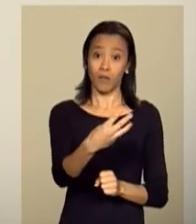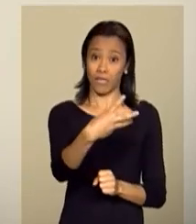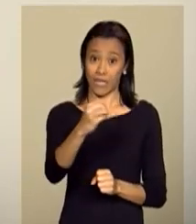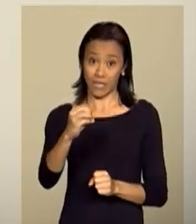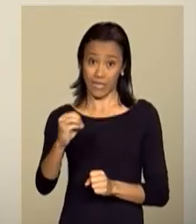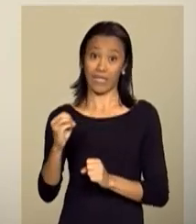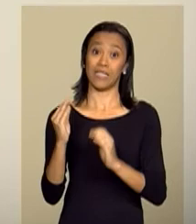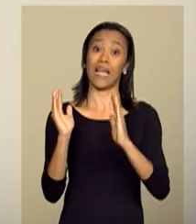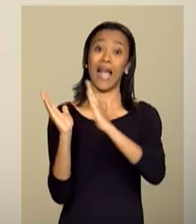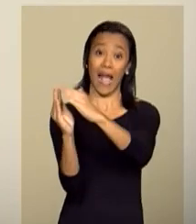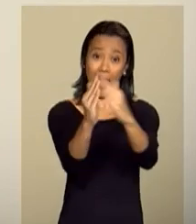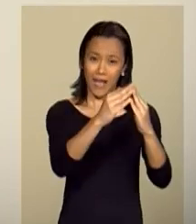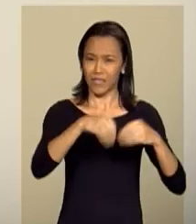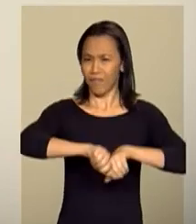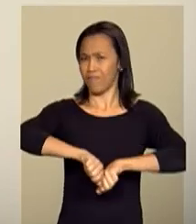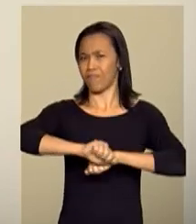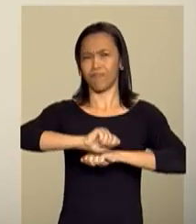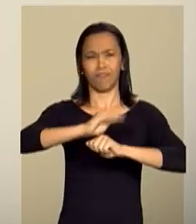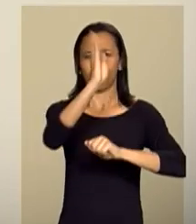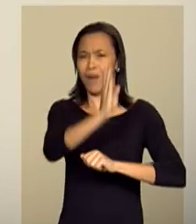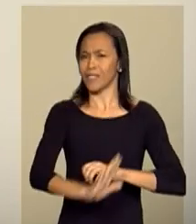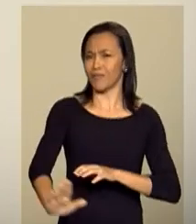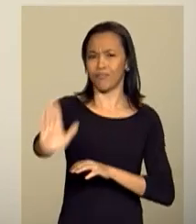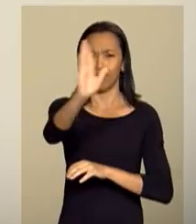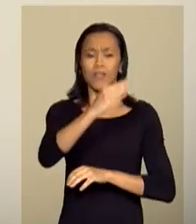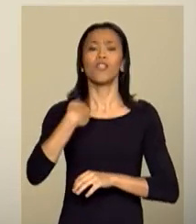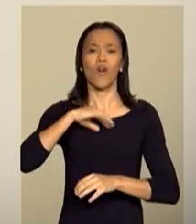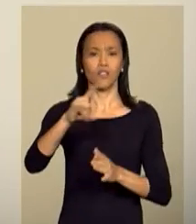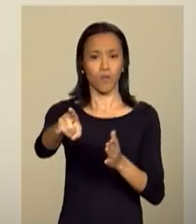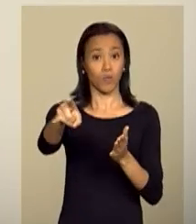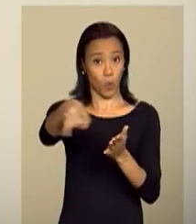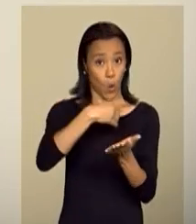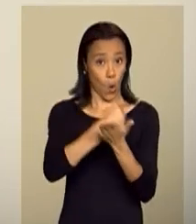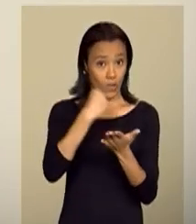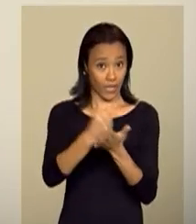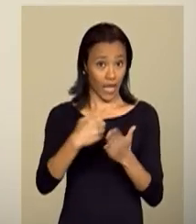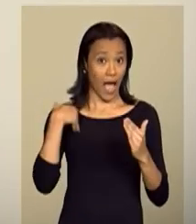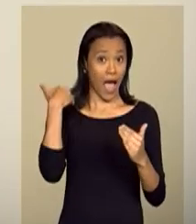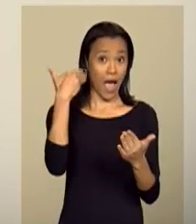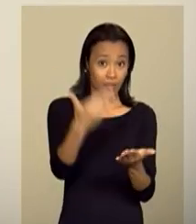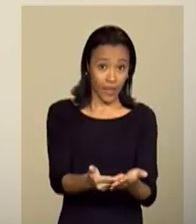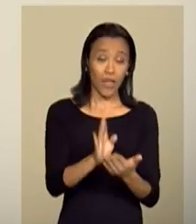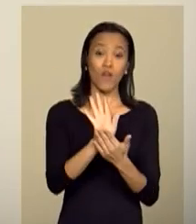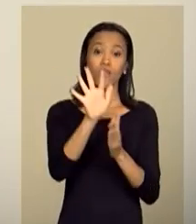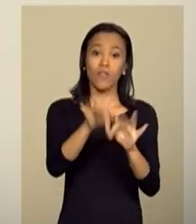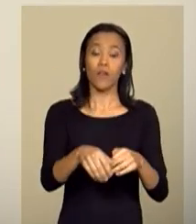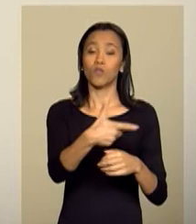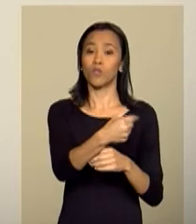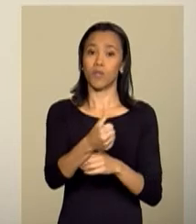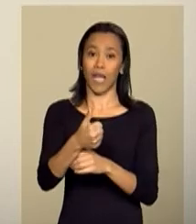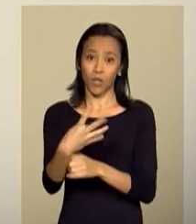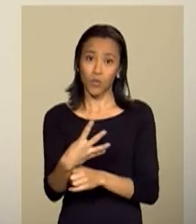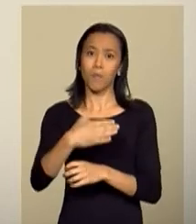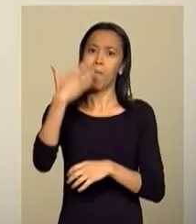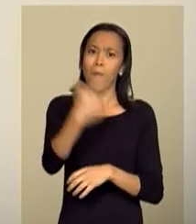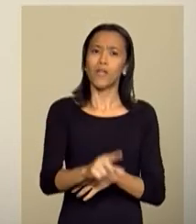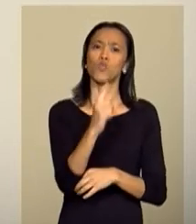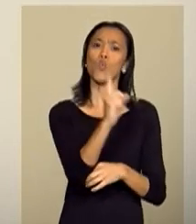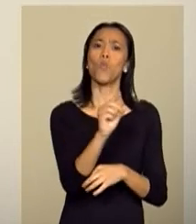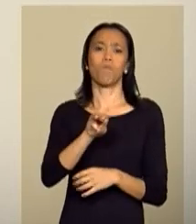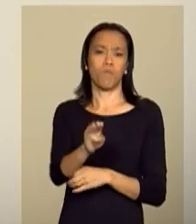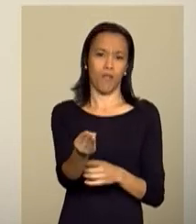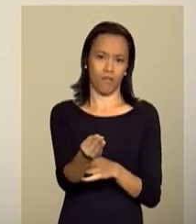casas pelo Brasil afora e iremos contratar até o final de 2014 mais 1 milhão de